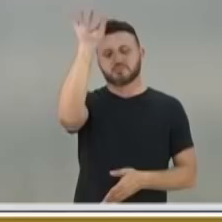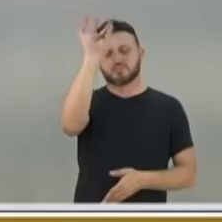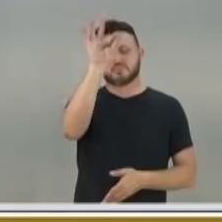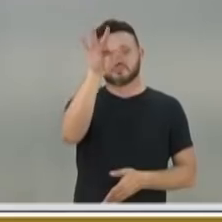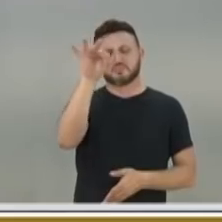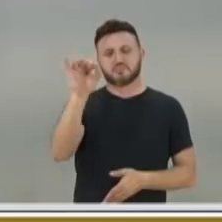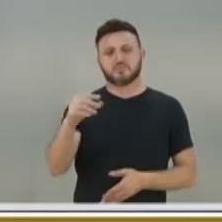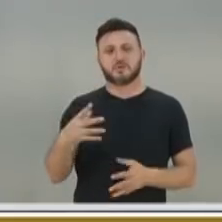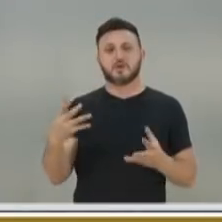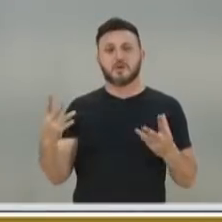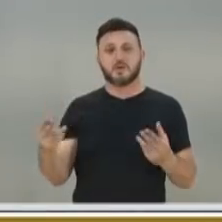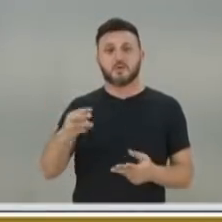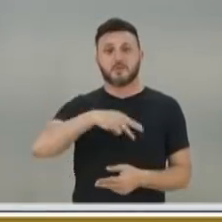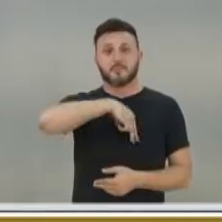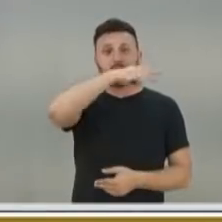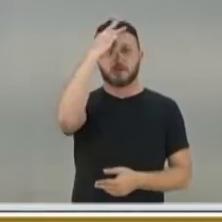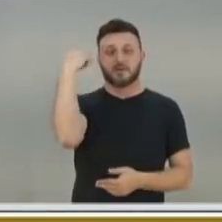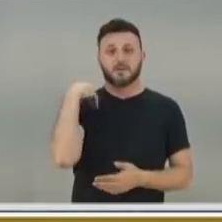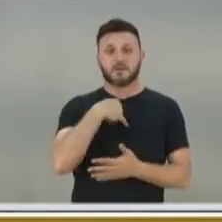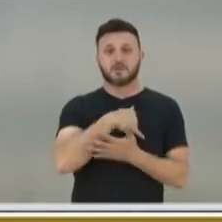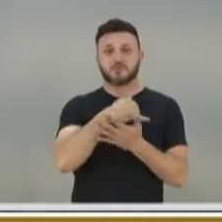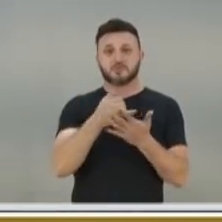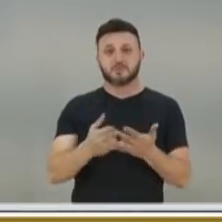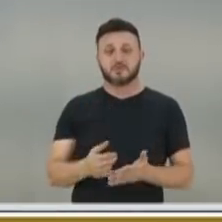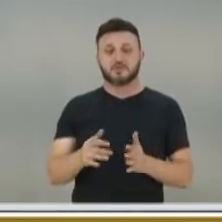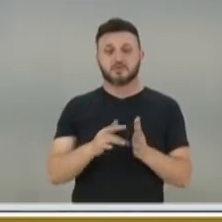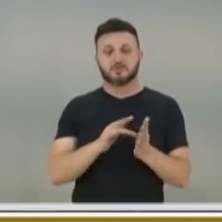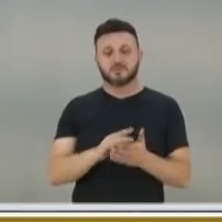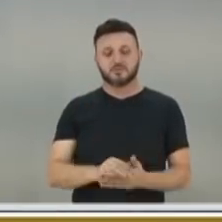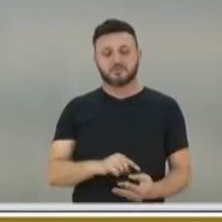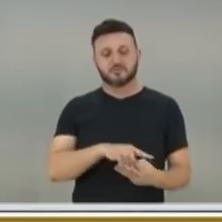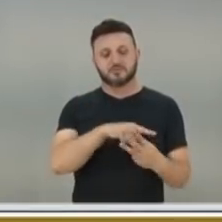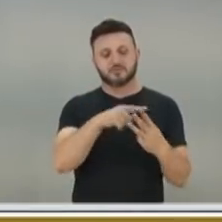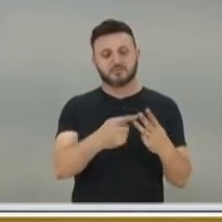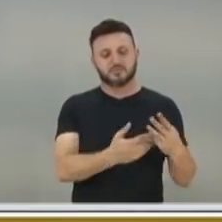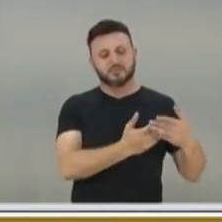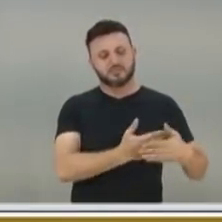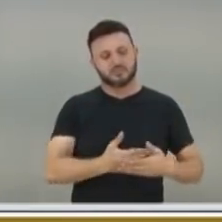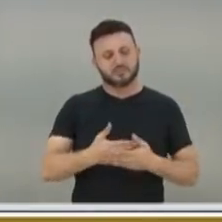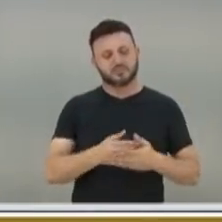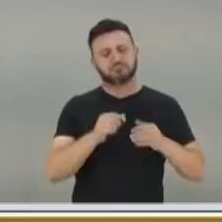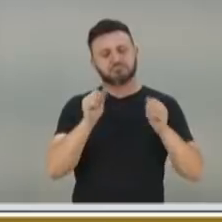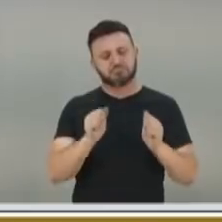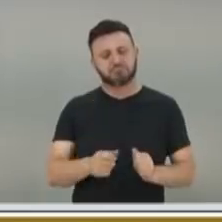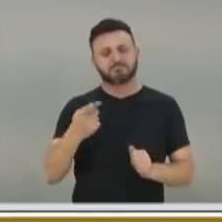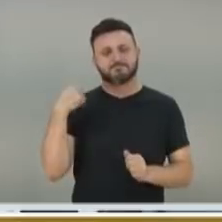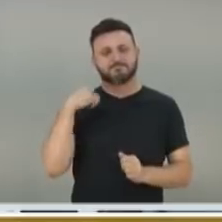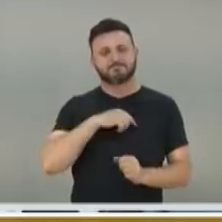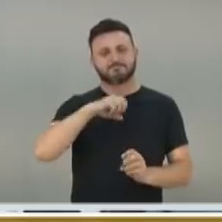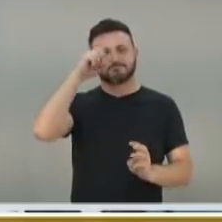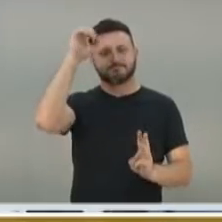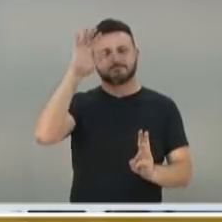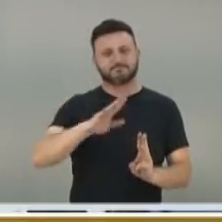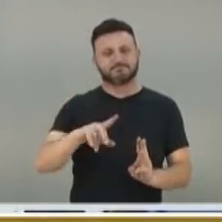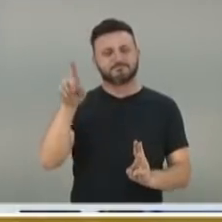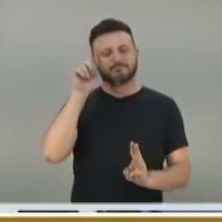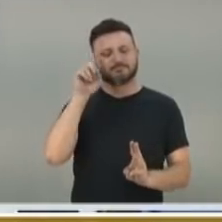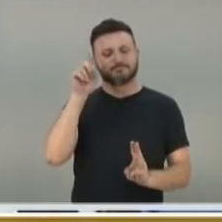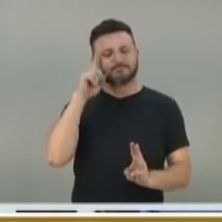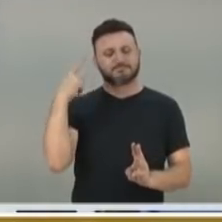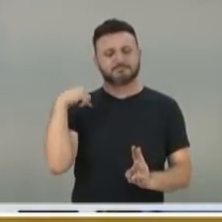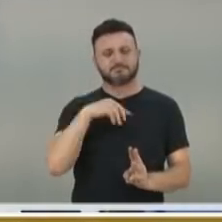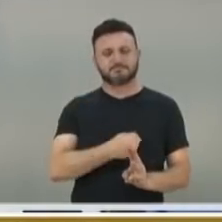foi feliz, abençoada, as nossas famílias também serão abençoadas todos os dias de